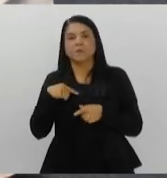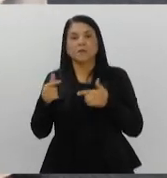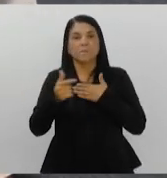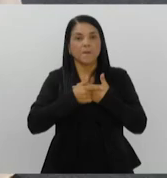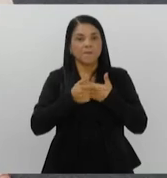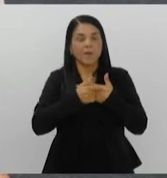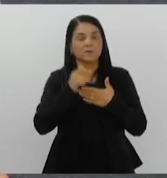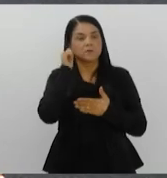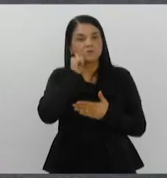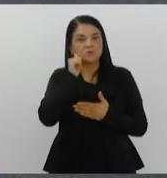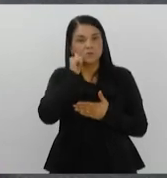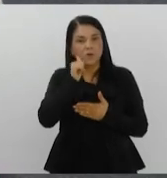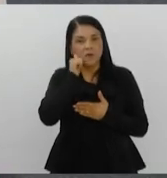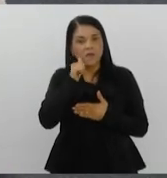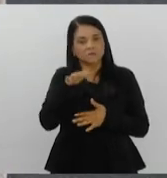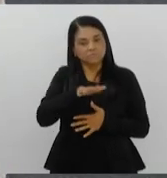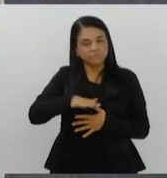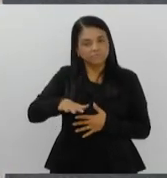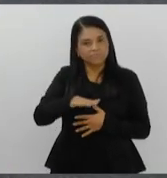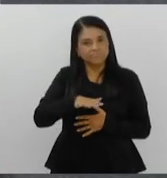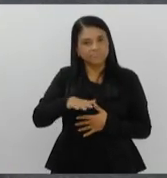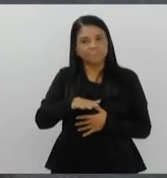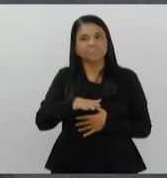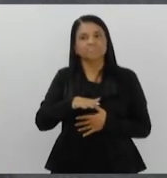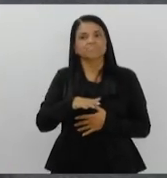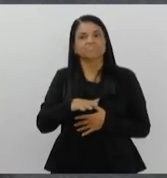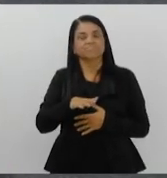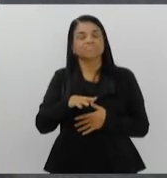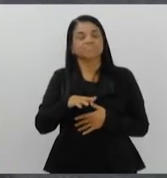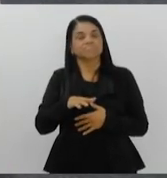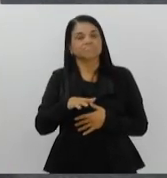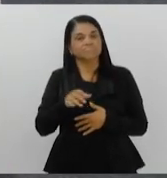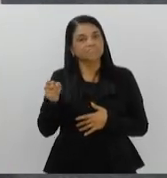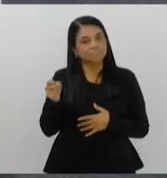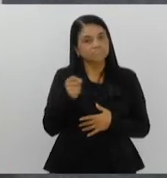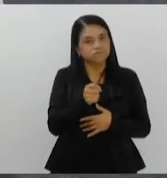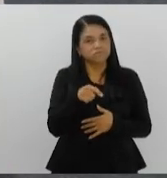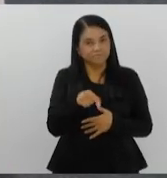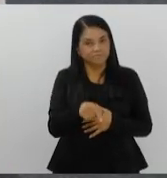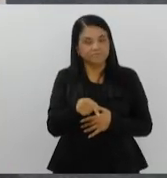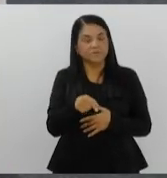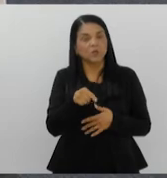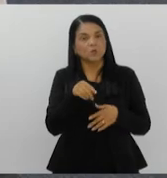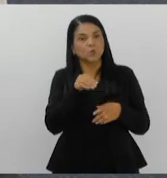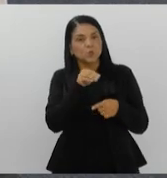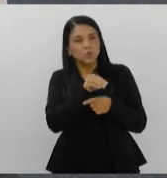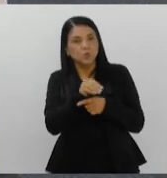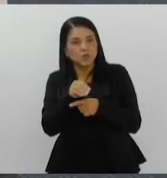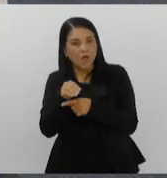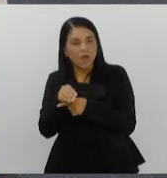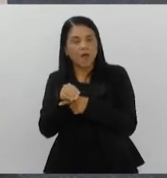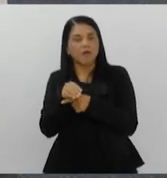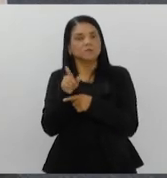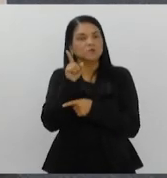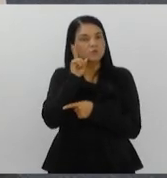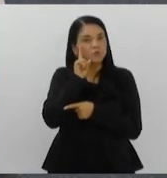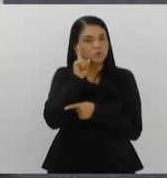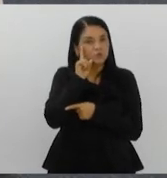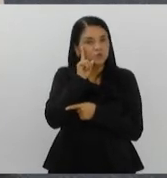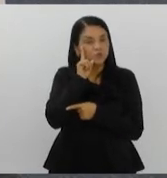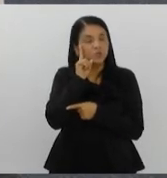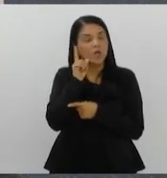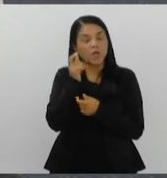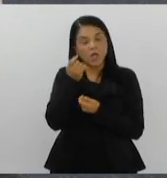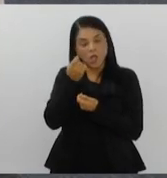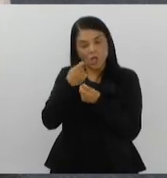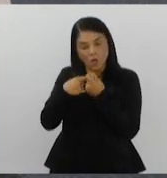das mulheres nesses espaços que muitas vezes, que no cuidado cotidiano, e a gente falar de economia do